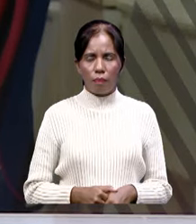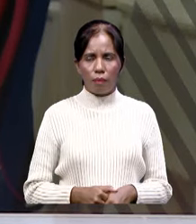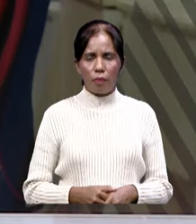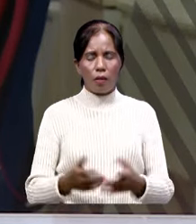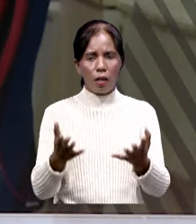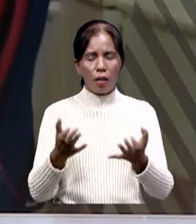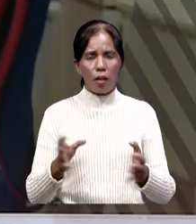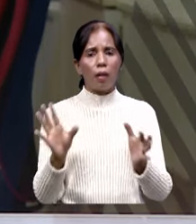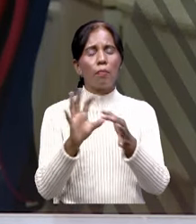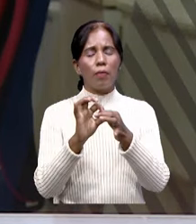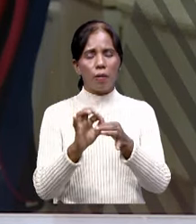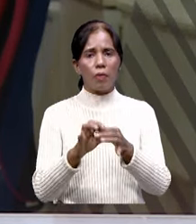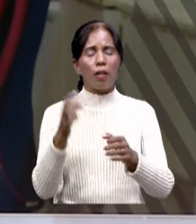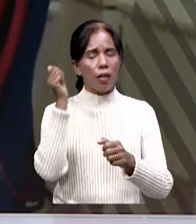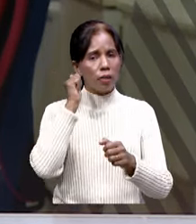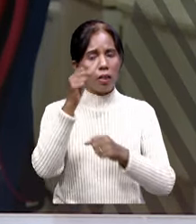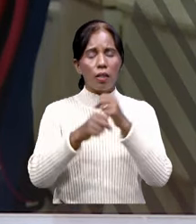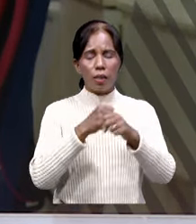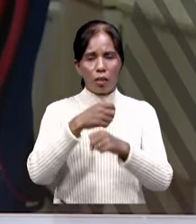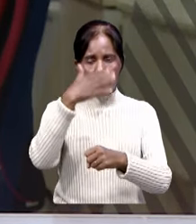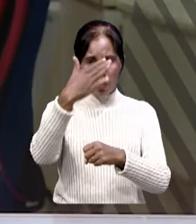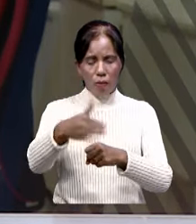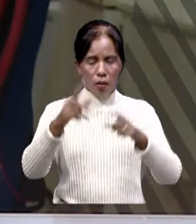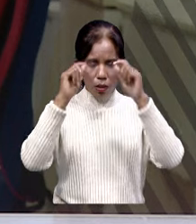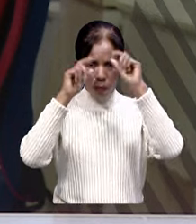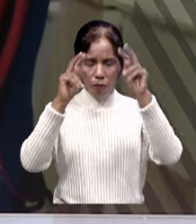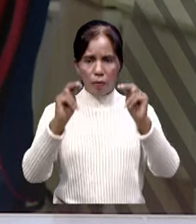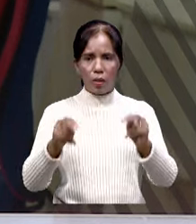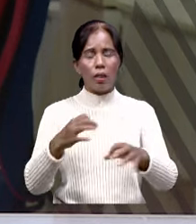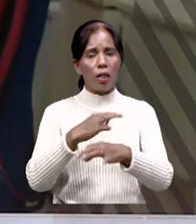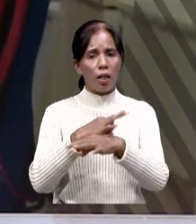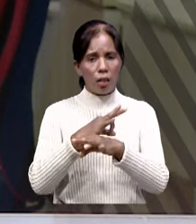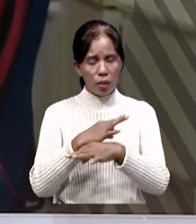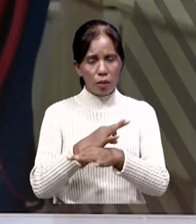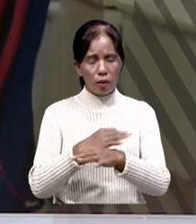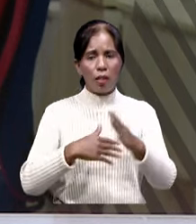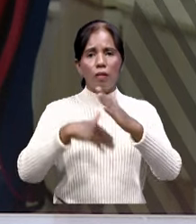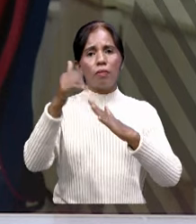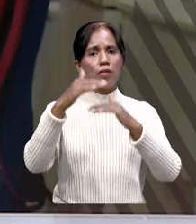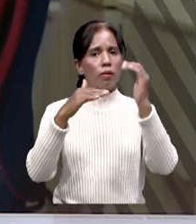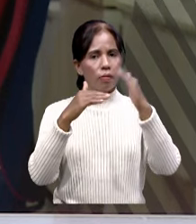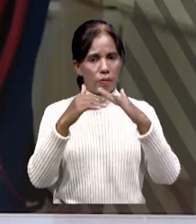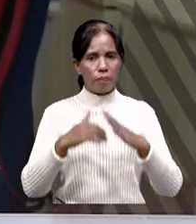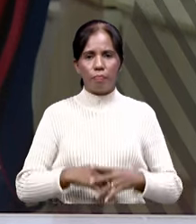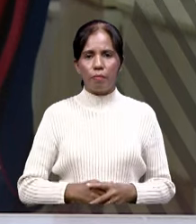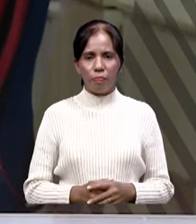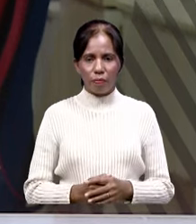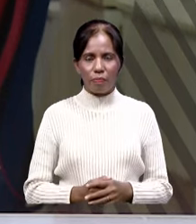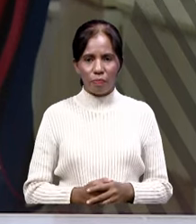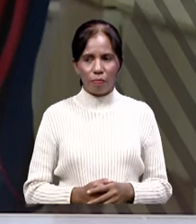Hakaraksai membro pleno ASEAN e Hatina Oeng, Timor-Leste precisa radia infraestrutura.